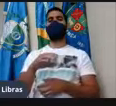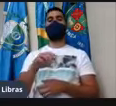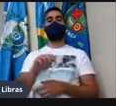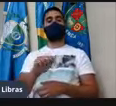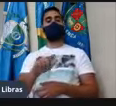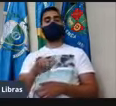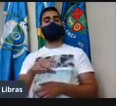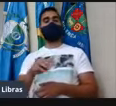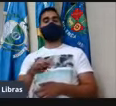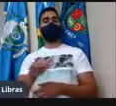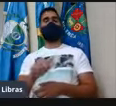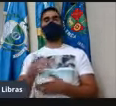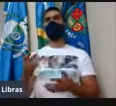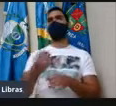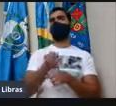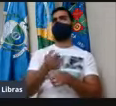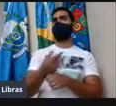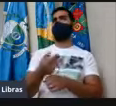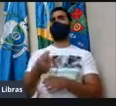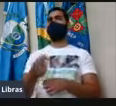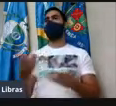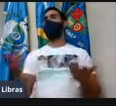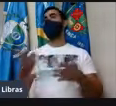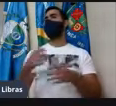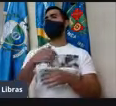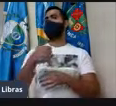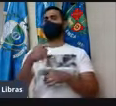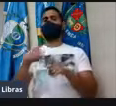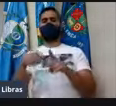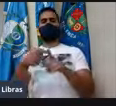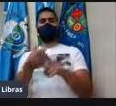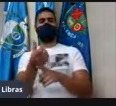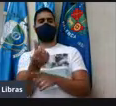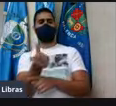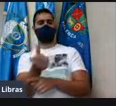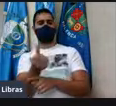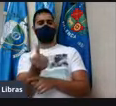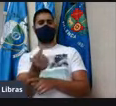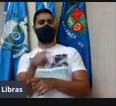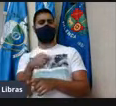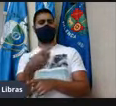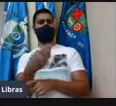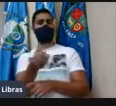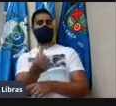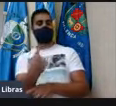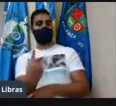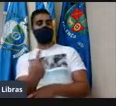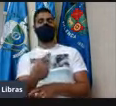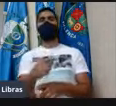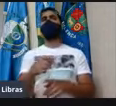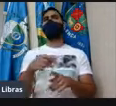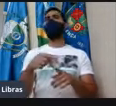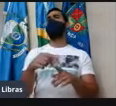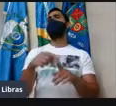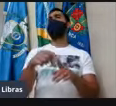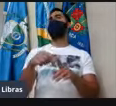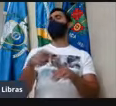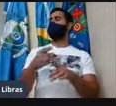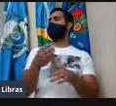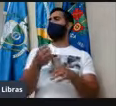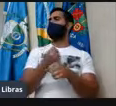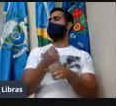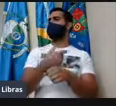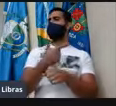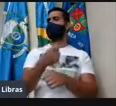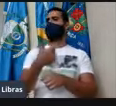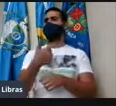para 2020, que hoje a patronal é 11 mais 6,63, com mais a partir de 2021, que